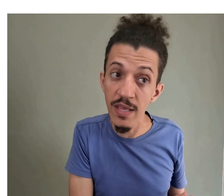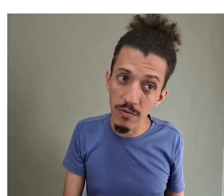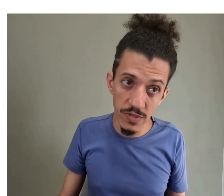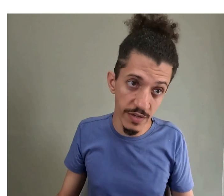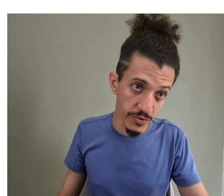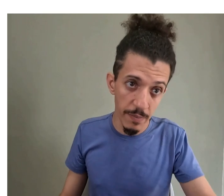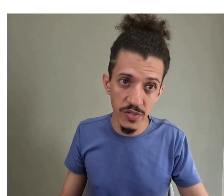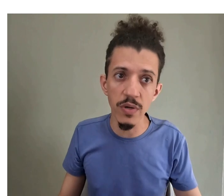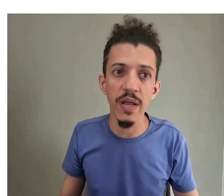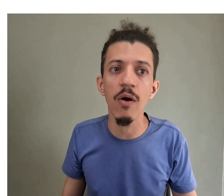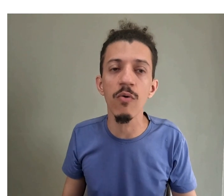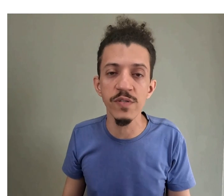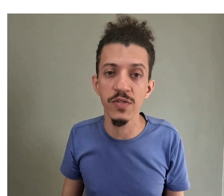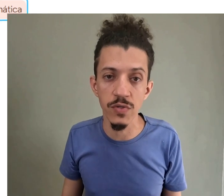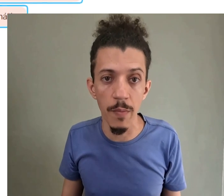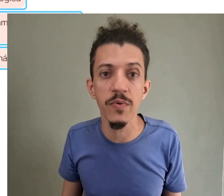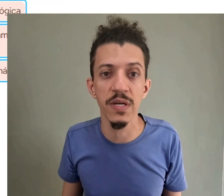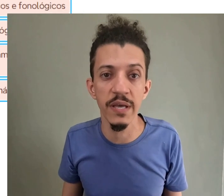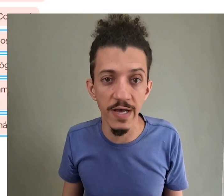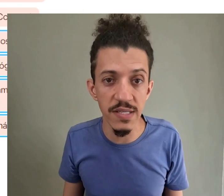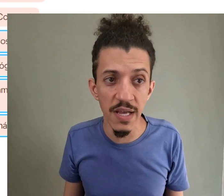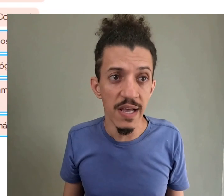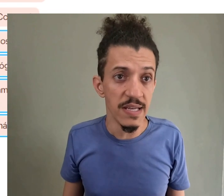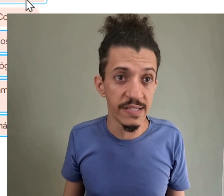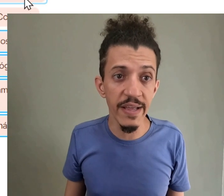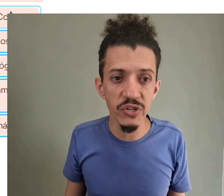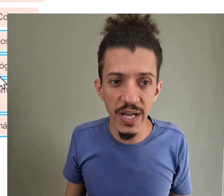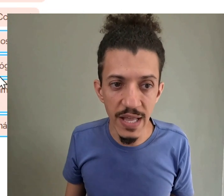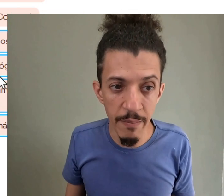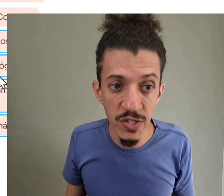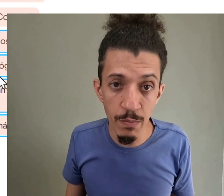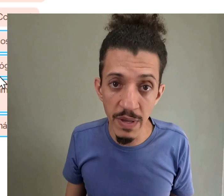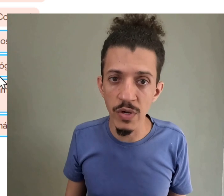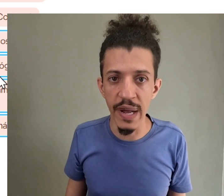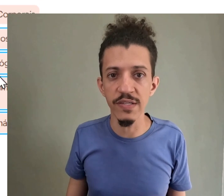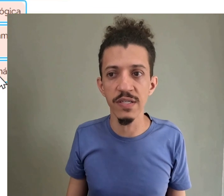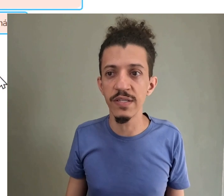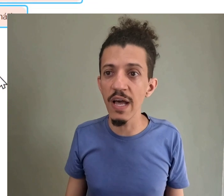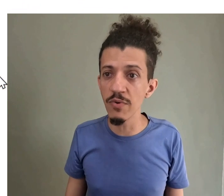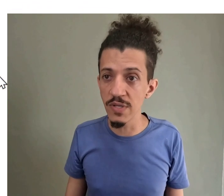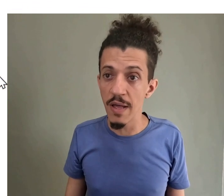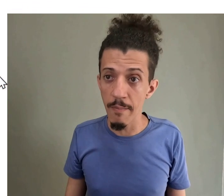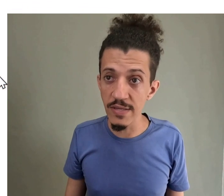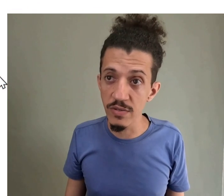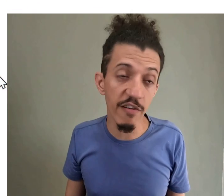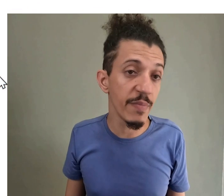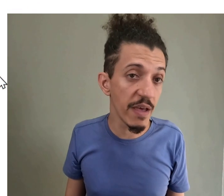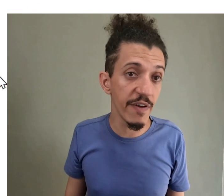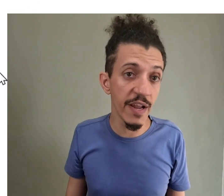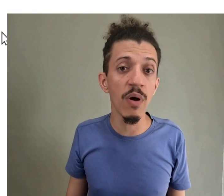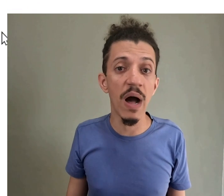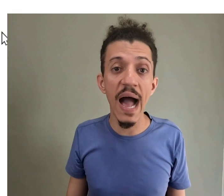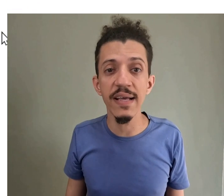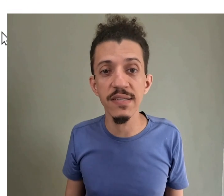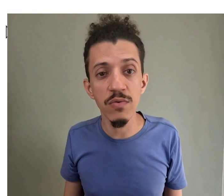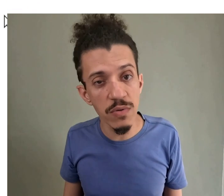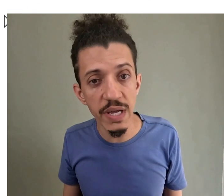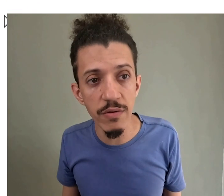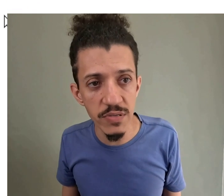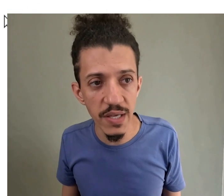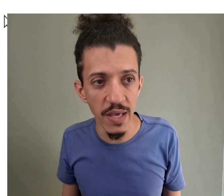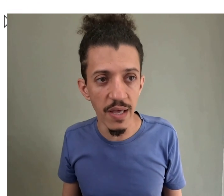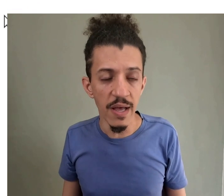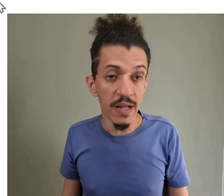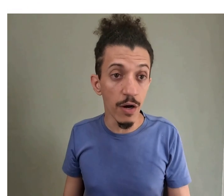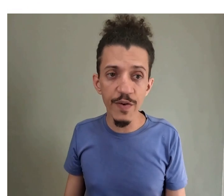aprender. Inclusive, eu já mencionei alguns desses tópicos aqui antes, sem diretamente mencionar esses termos, mas eu estava me referindo a esses